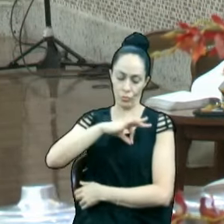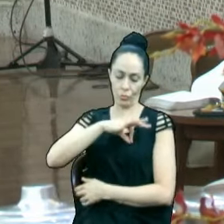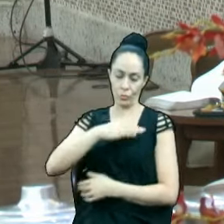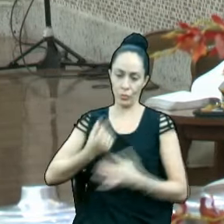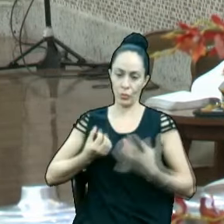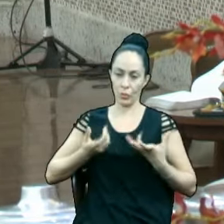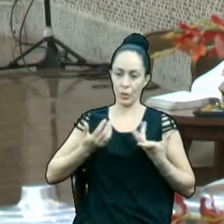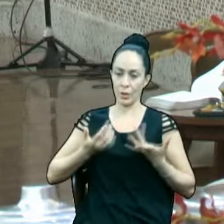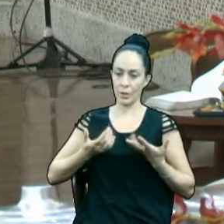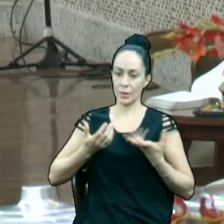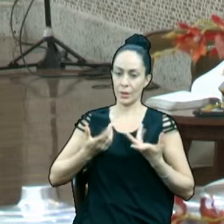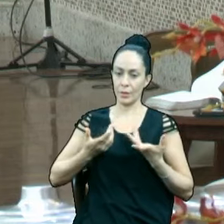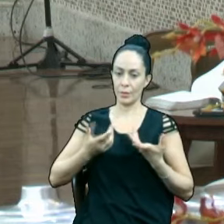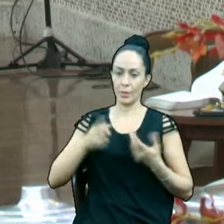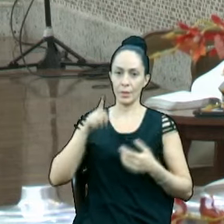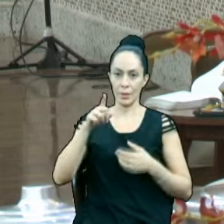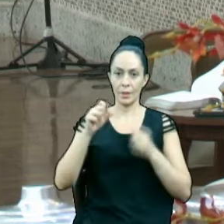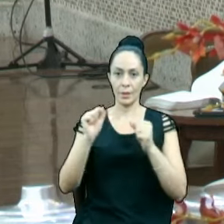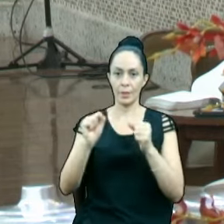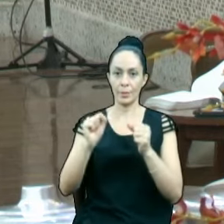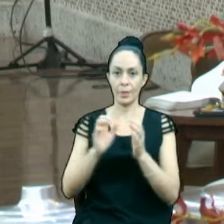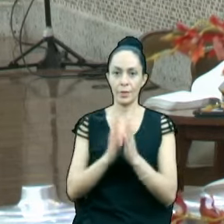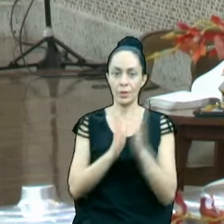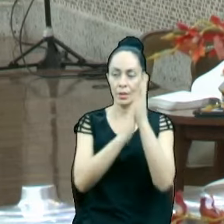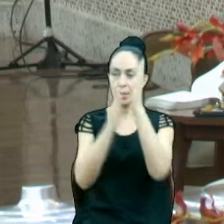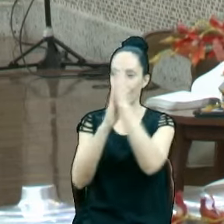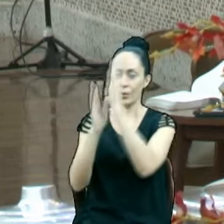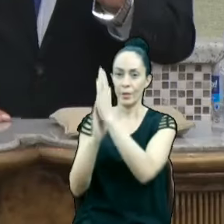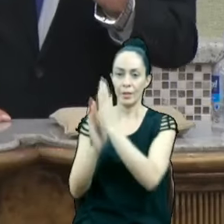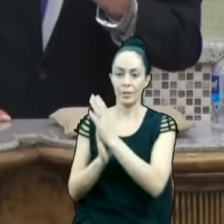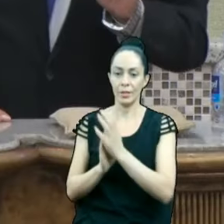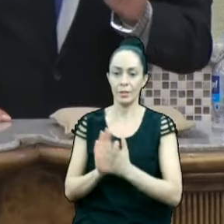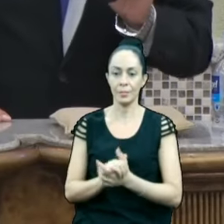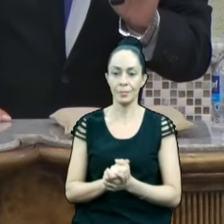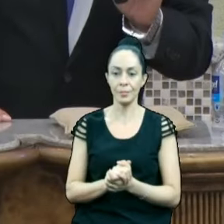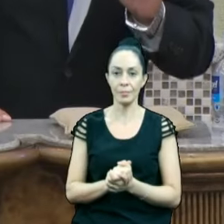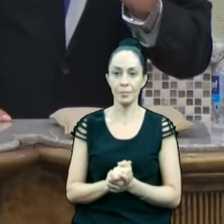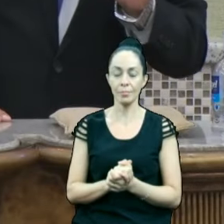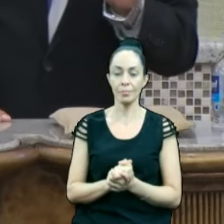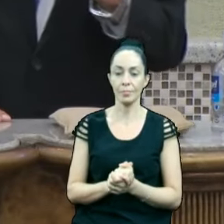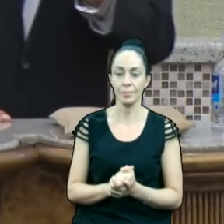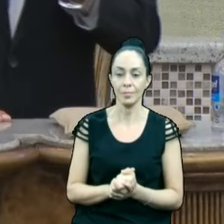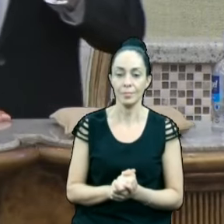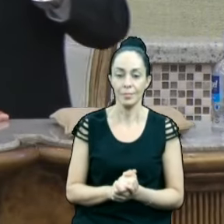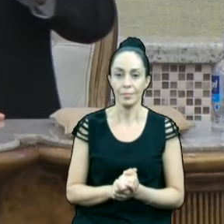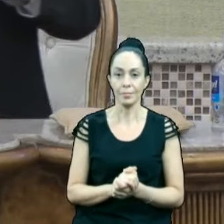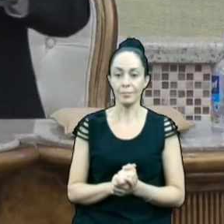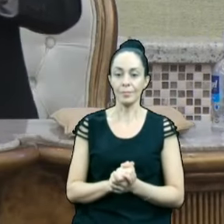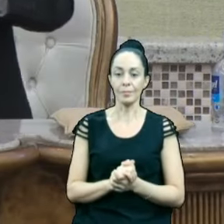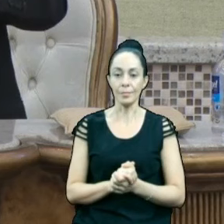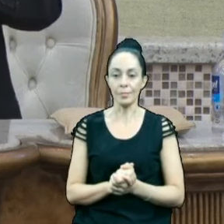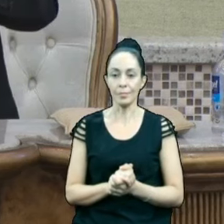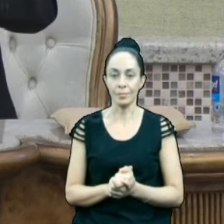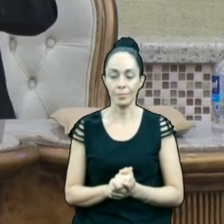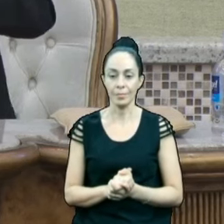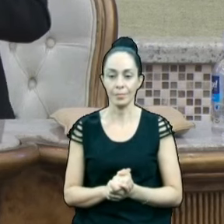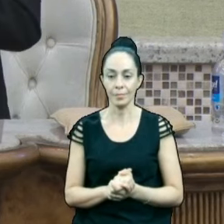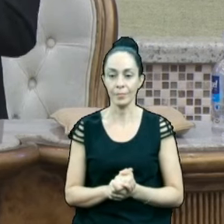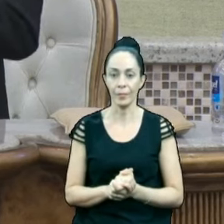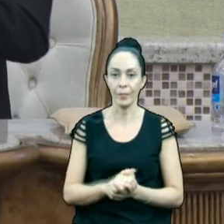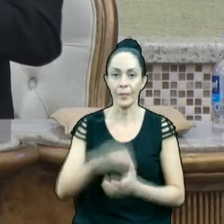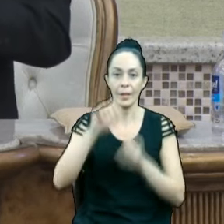Deus abençoe graças a Deus Mateus Juliane né aí cadê o papai e mamãe dormir não que